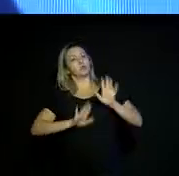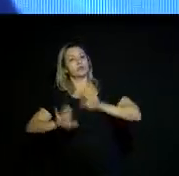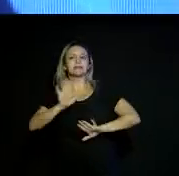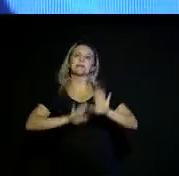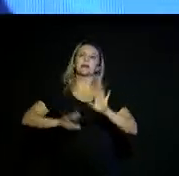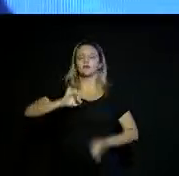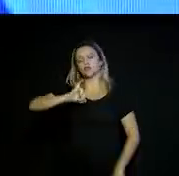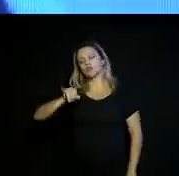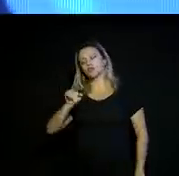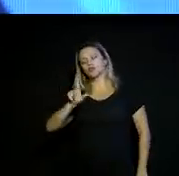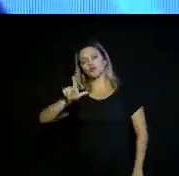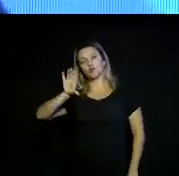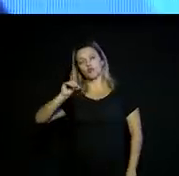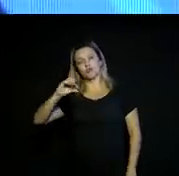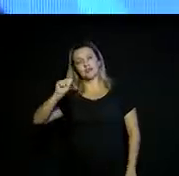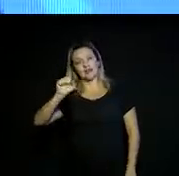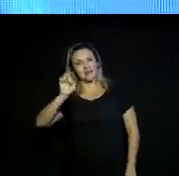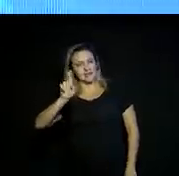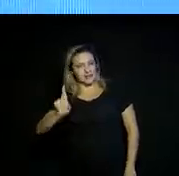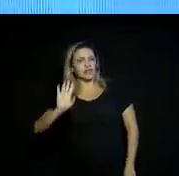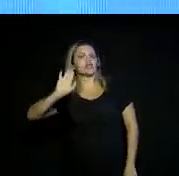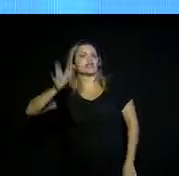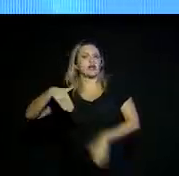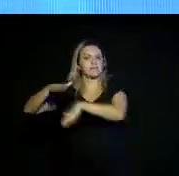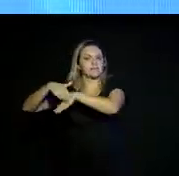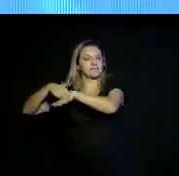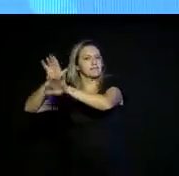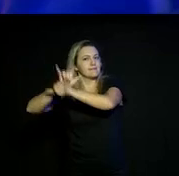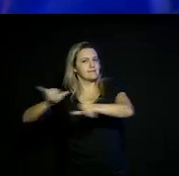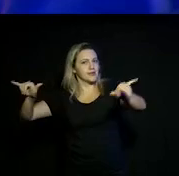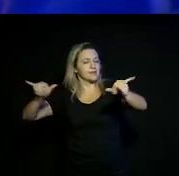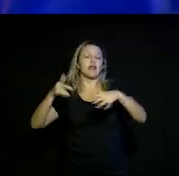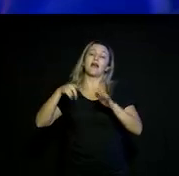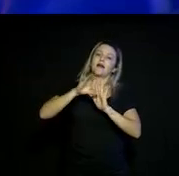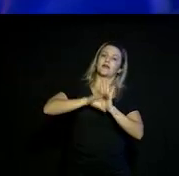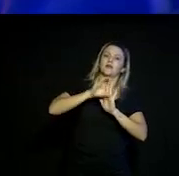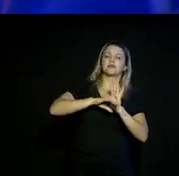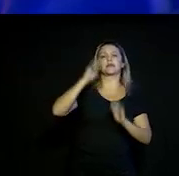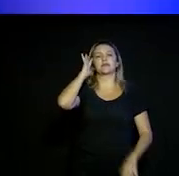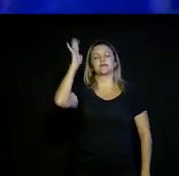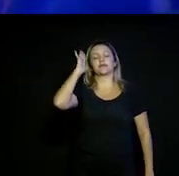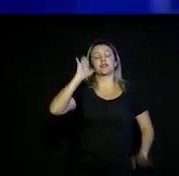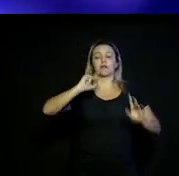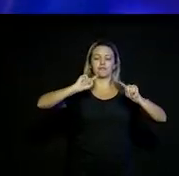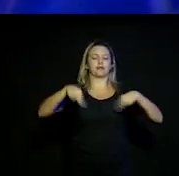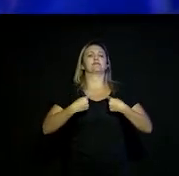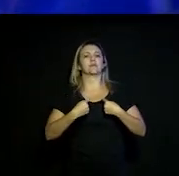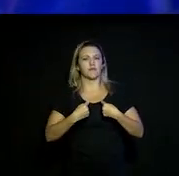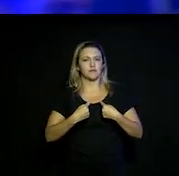Então, amor à sabedoria, isso seria a essência do conceito de filosofia. E em si já é um